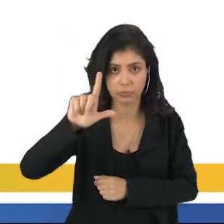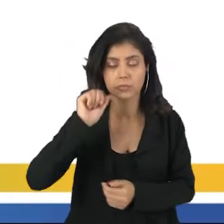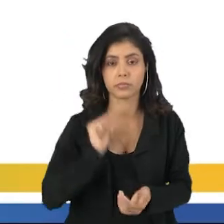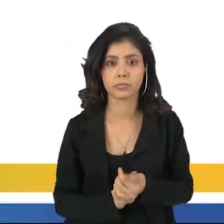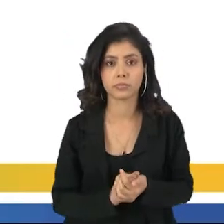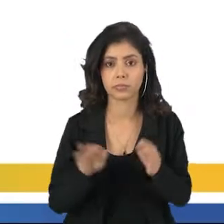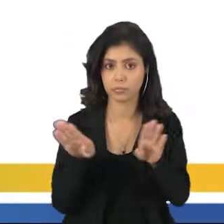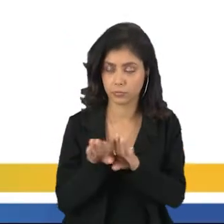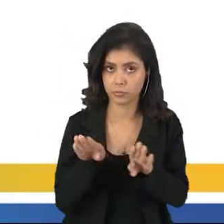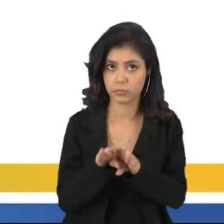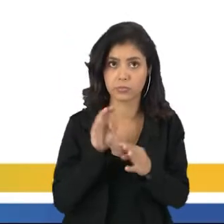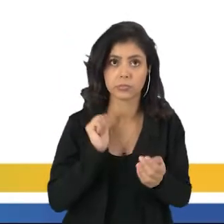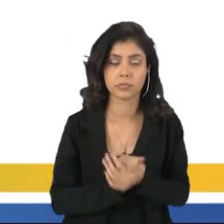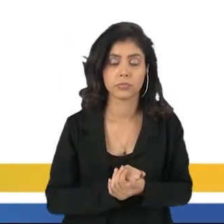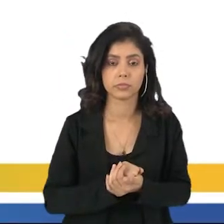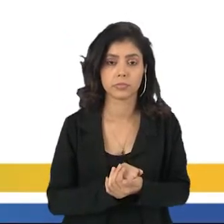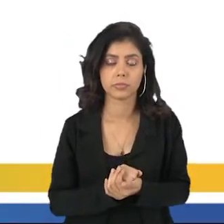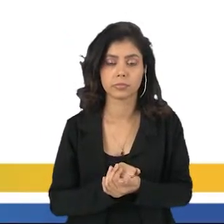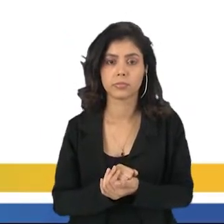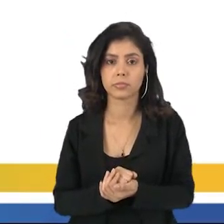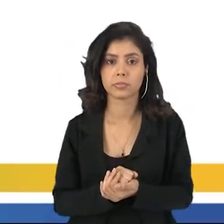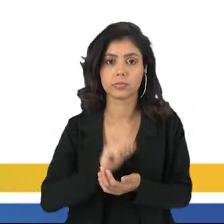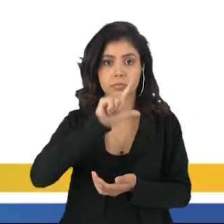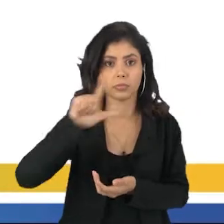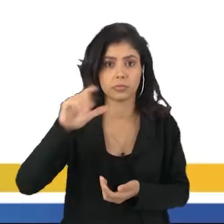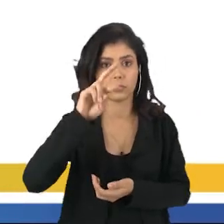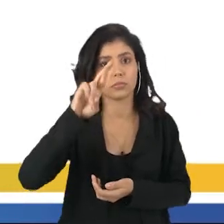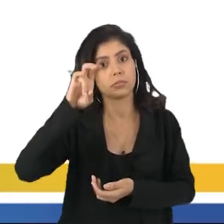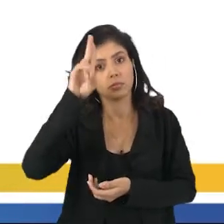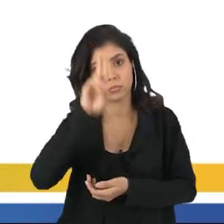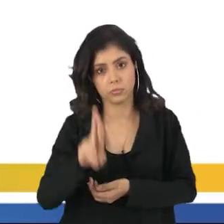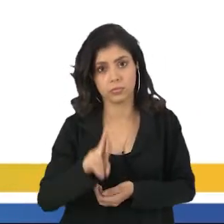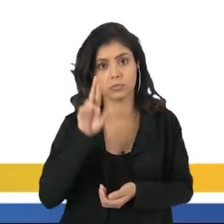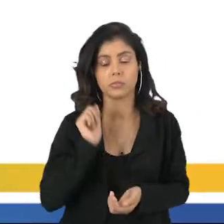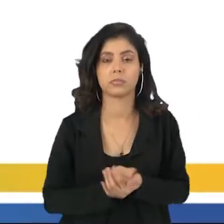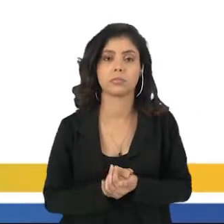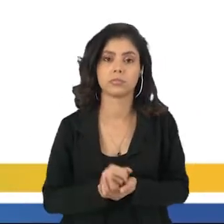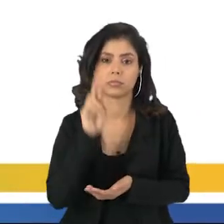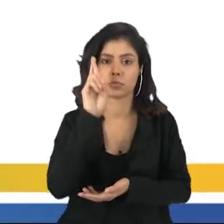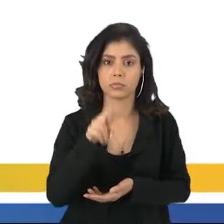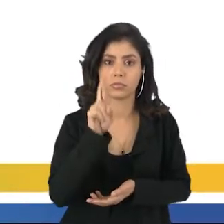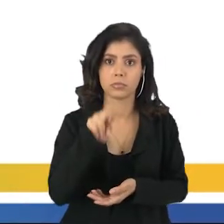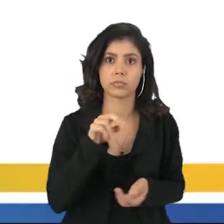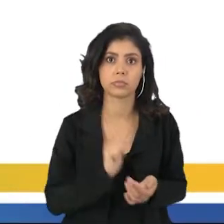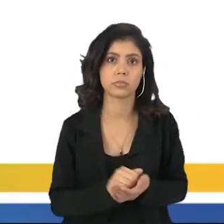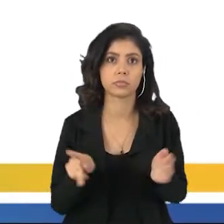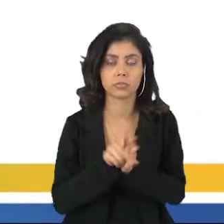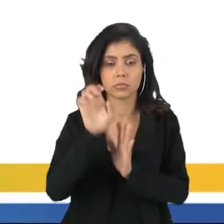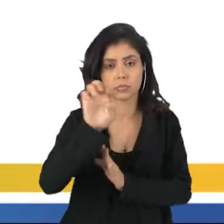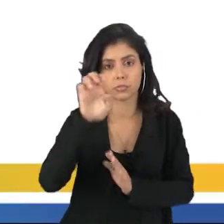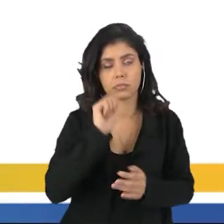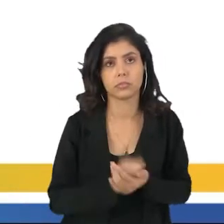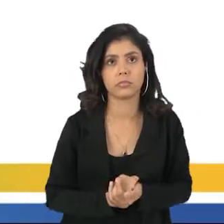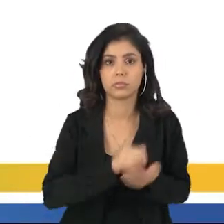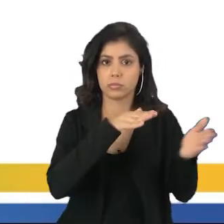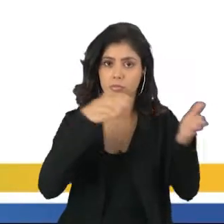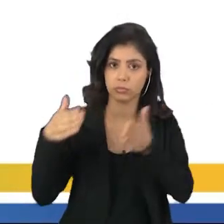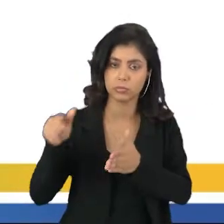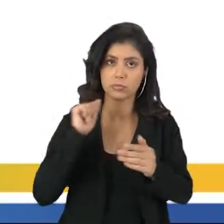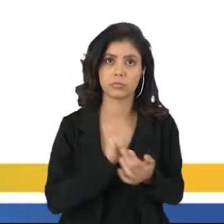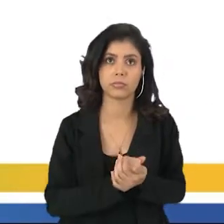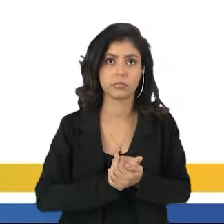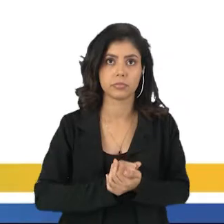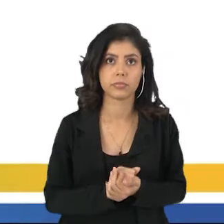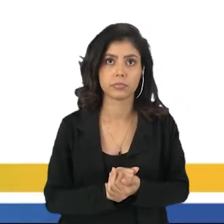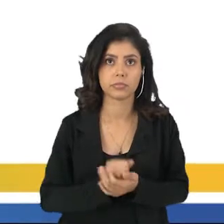e mais uma parte também do leste da Rússia, da parte russa europeia, fazem parte então dessa